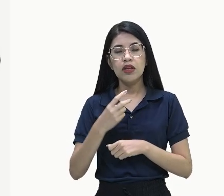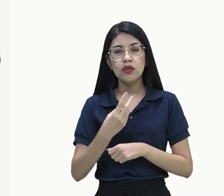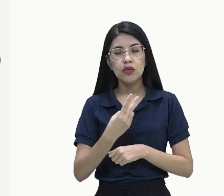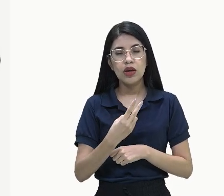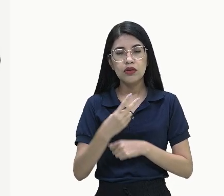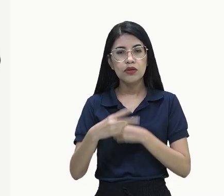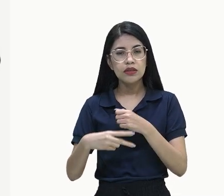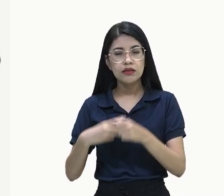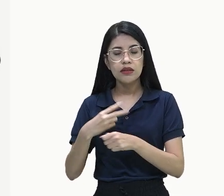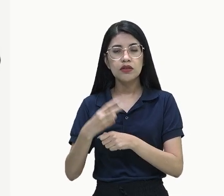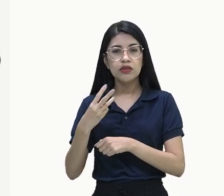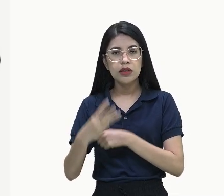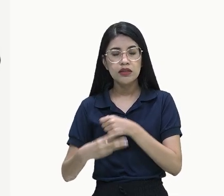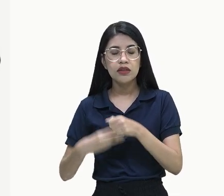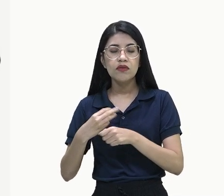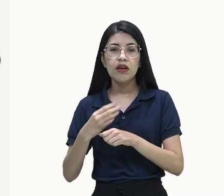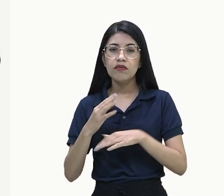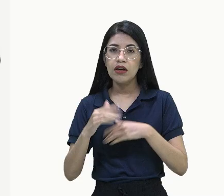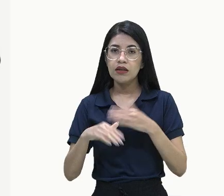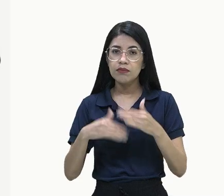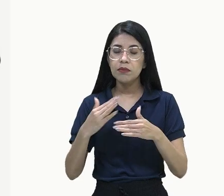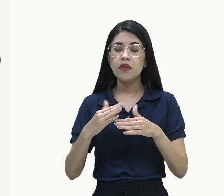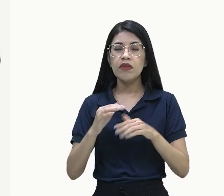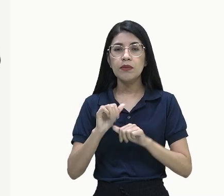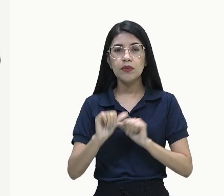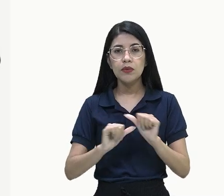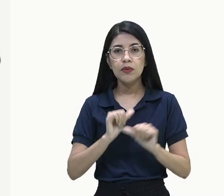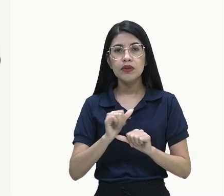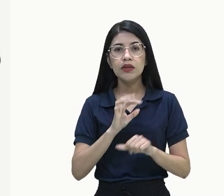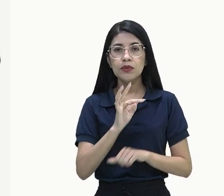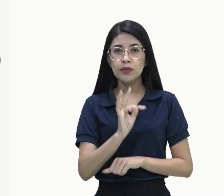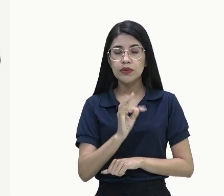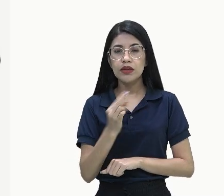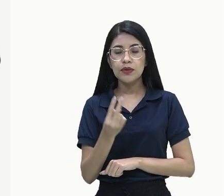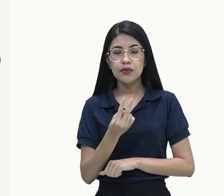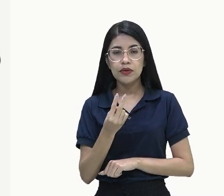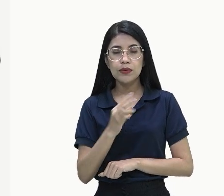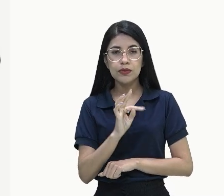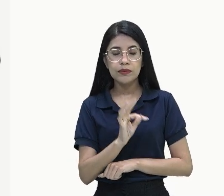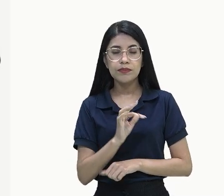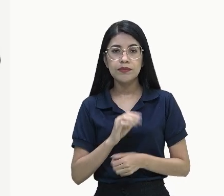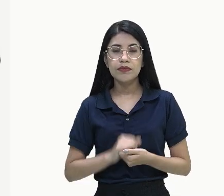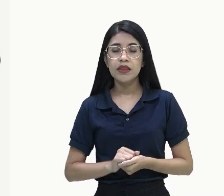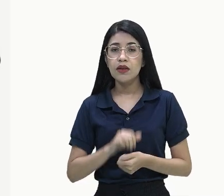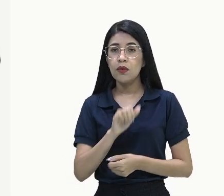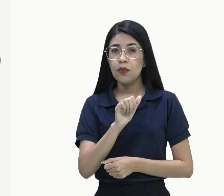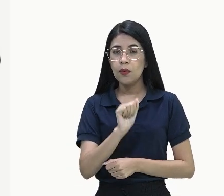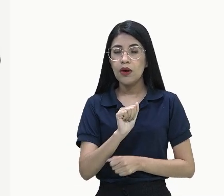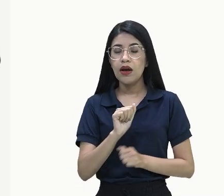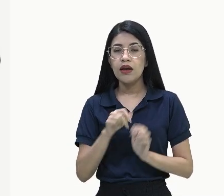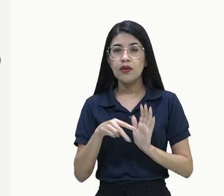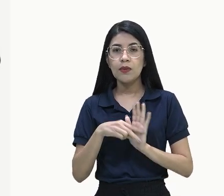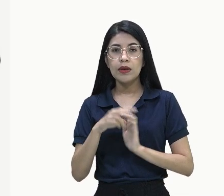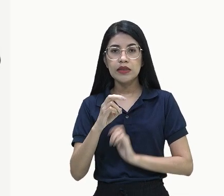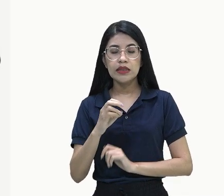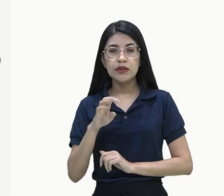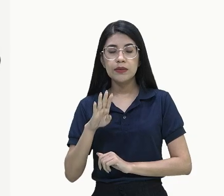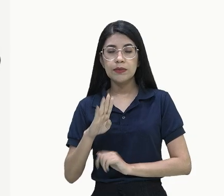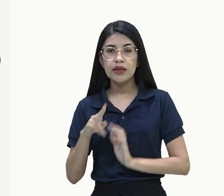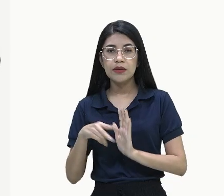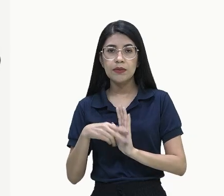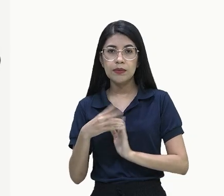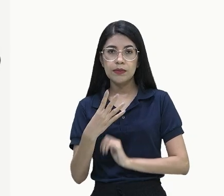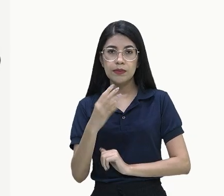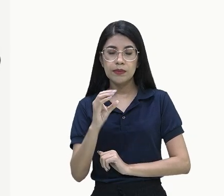substituir o valor do t, e aí isso vai ocorrer a variação, tá bom? Então, nesse nosso caso, o A é 5 e o B é